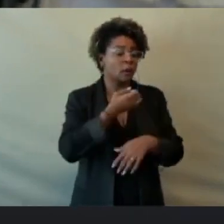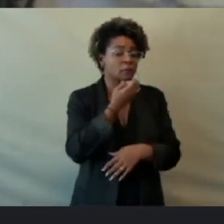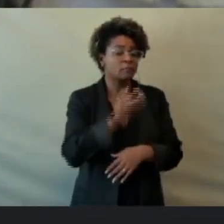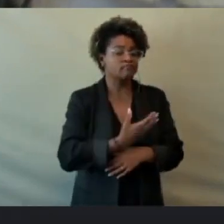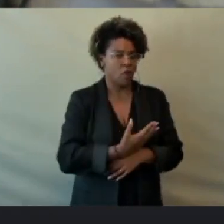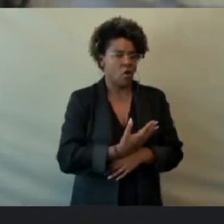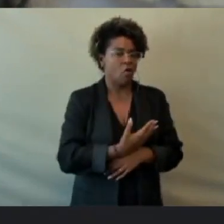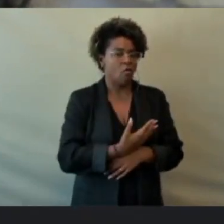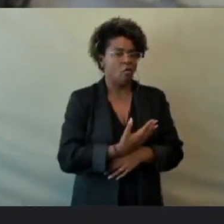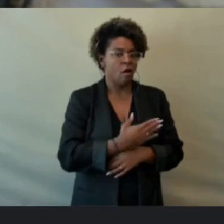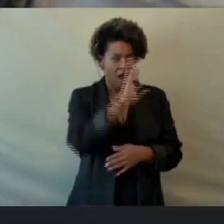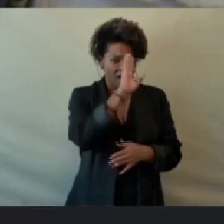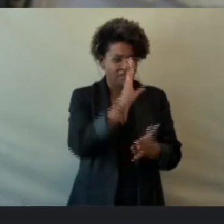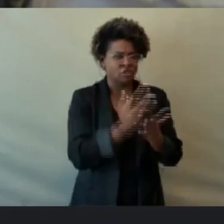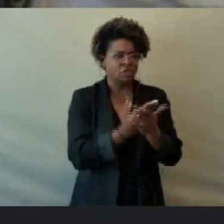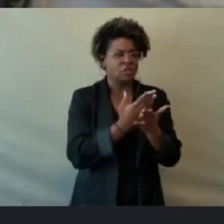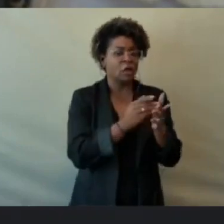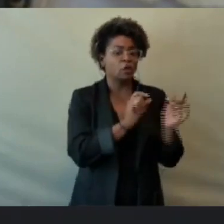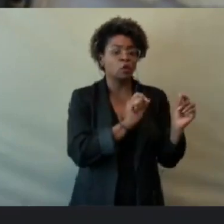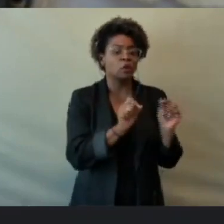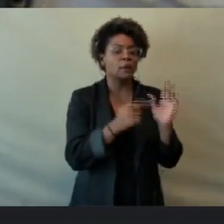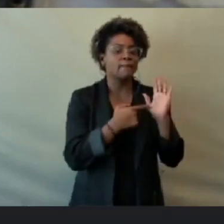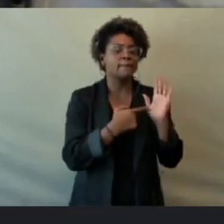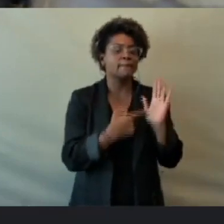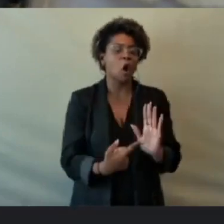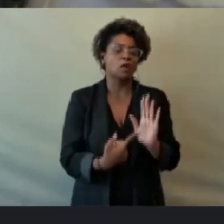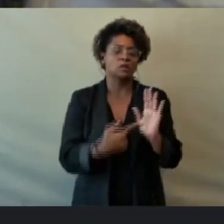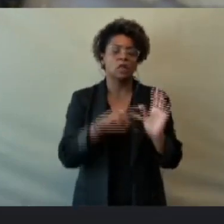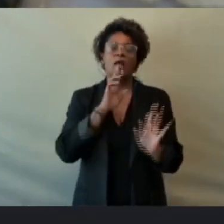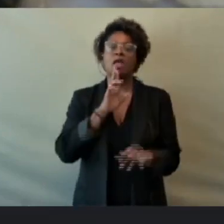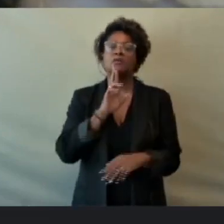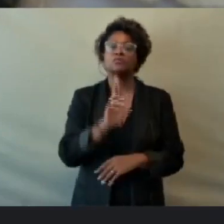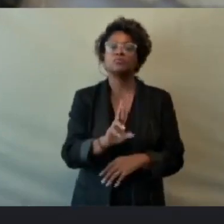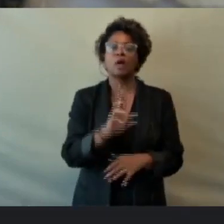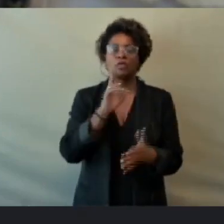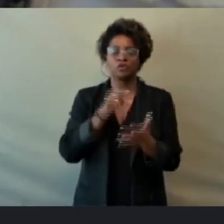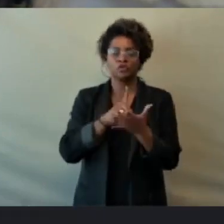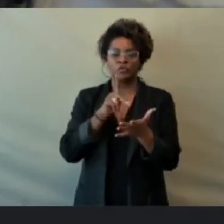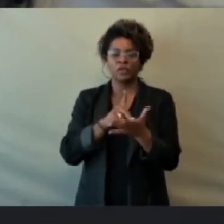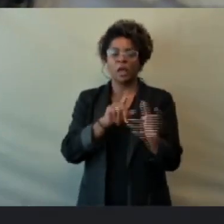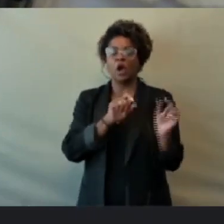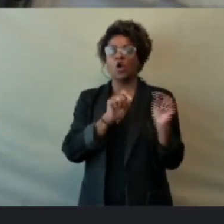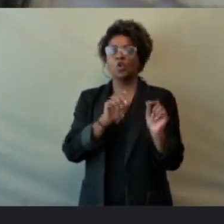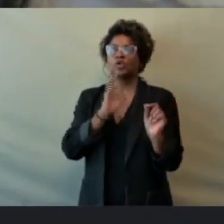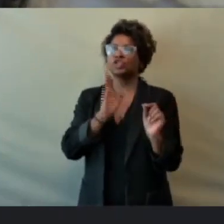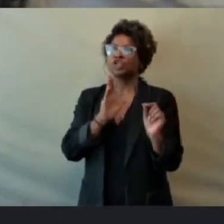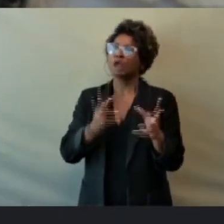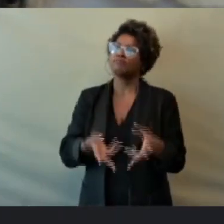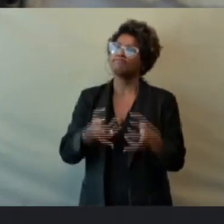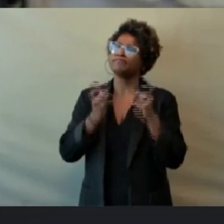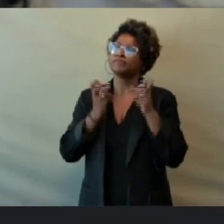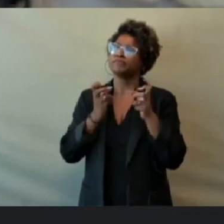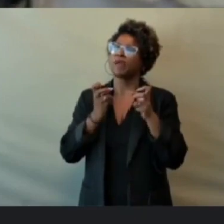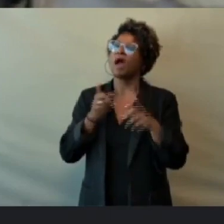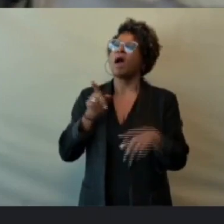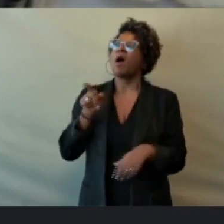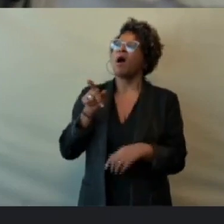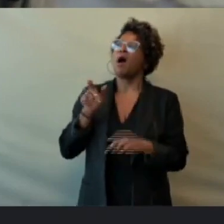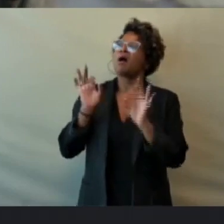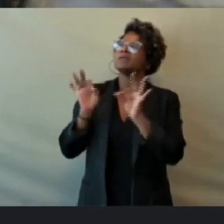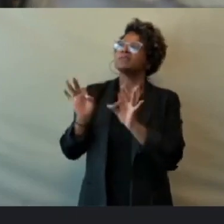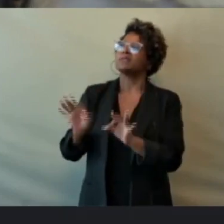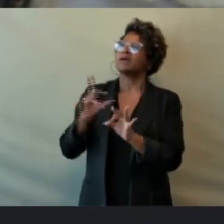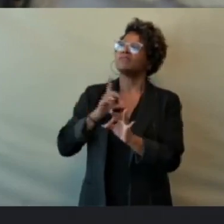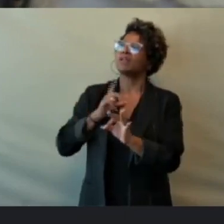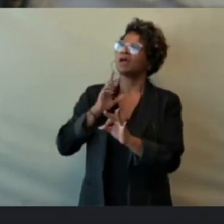aquilo que a gente já consegue perceber que dá certo que traz um resultado positivo que a gente já conseguiu testar